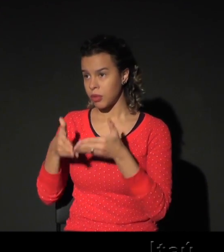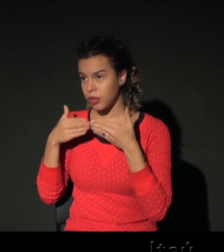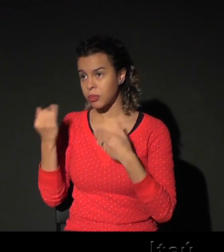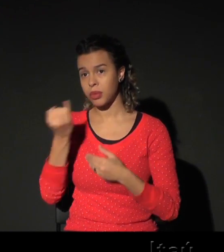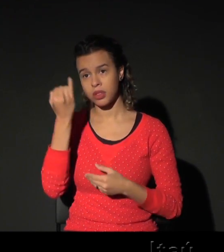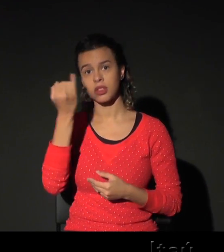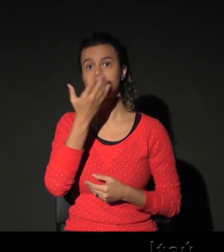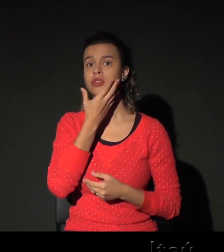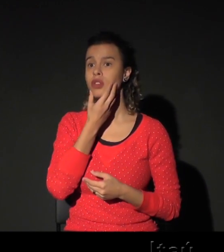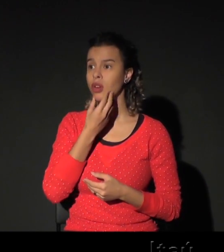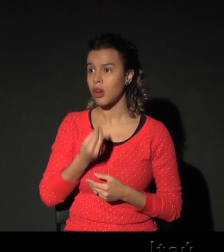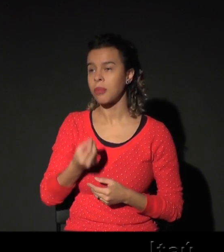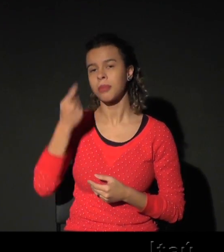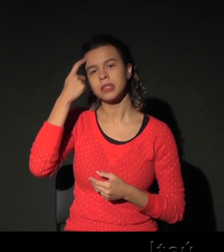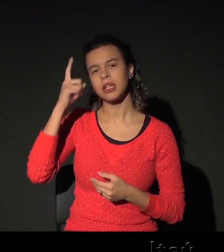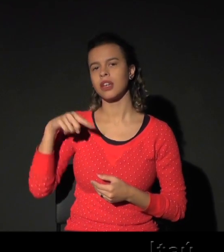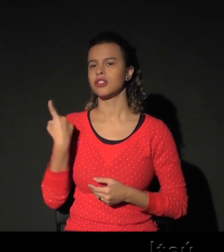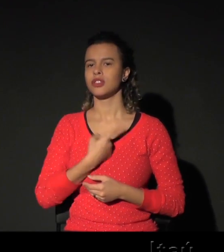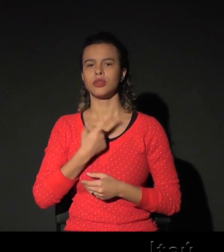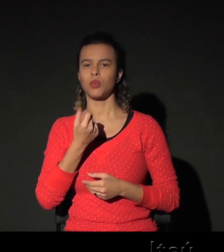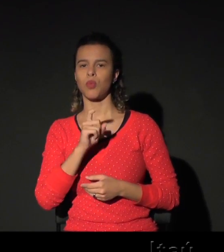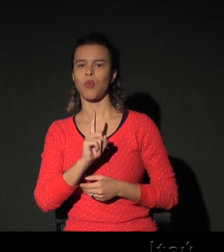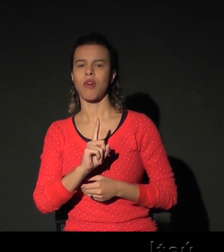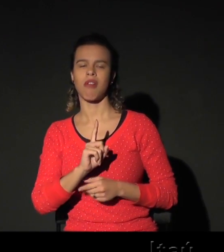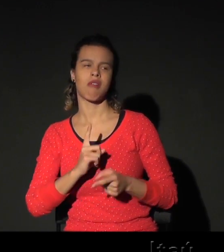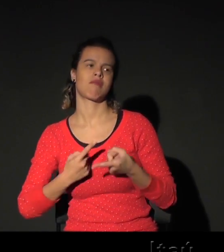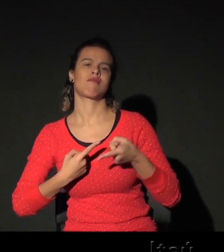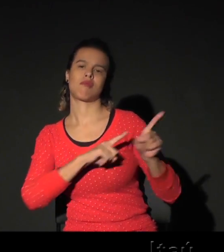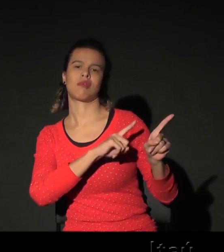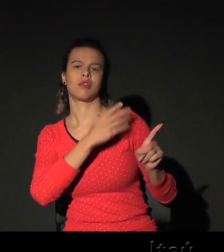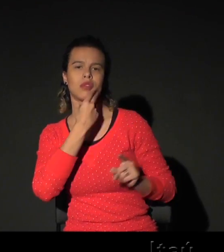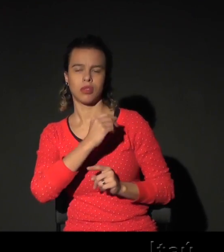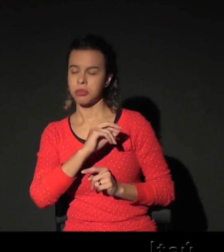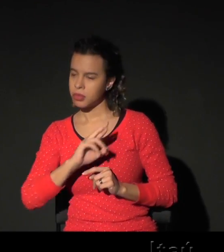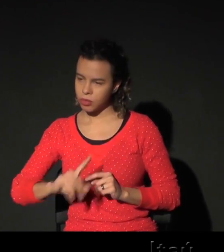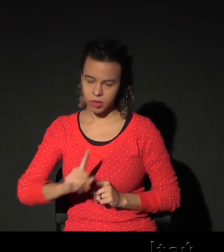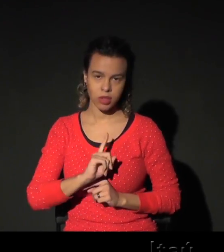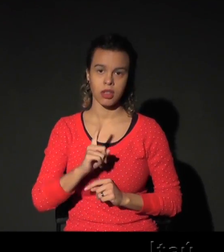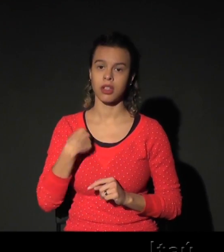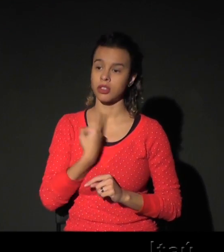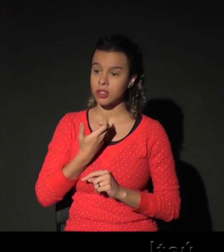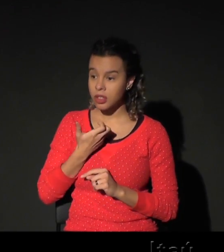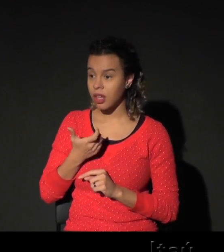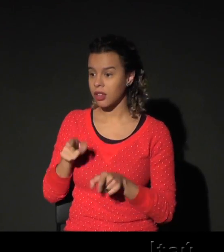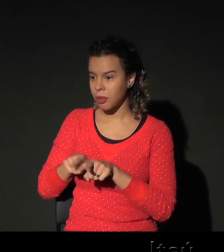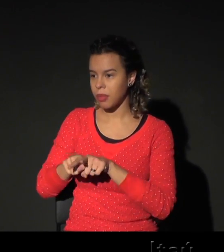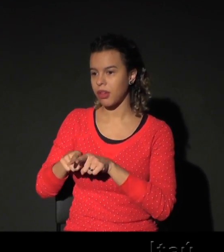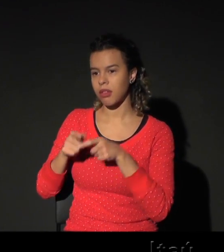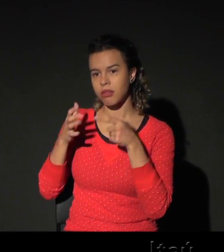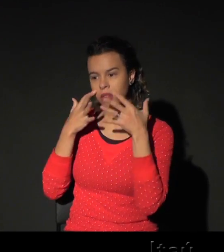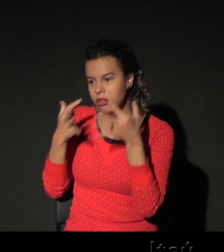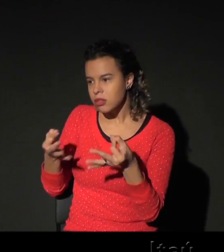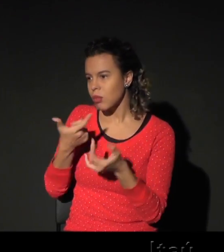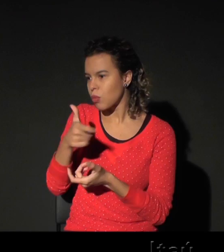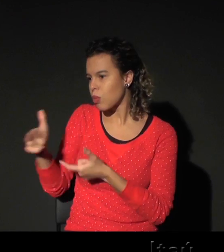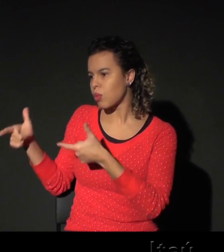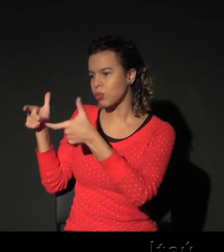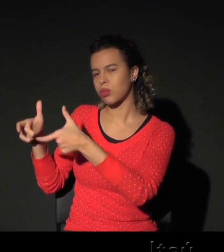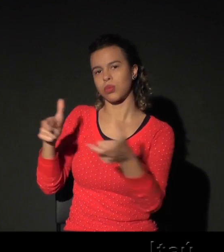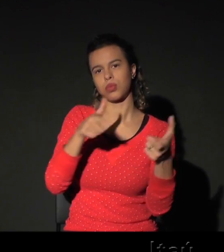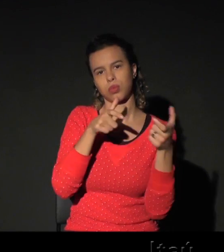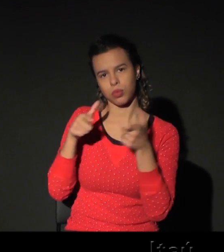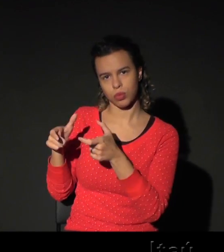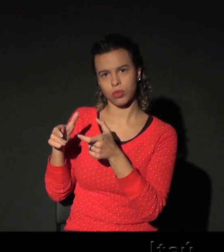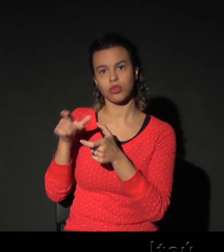tratarem isso no campo da birra né Eu acho que é muito pequeno né A gente só tá dizendo que a gente quer partir de outros lugares também né e não só